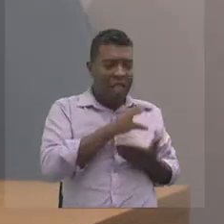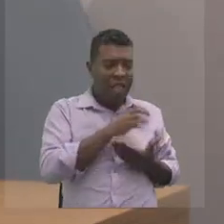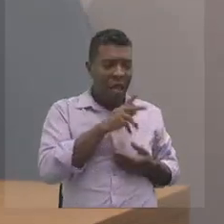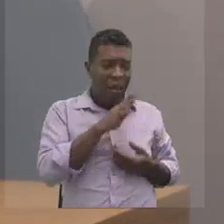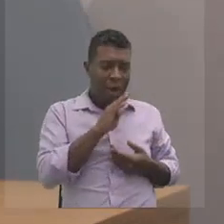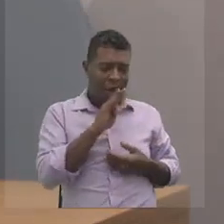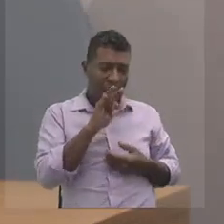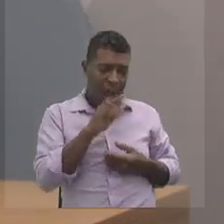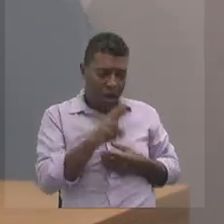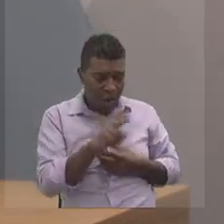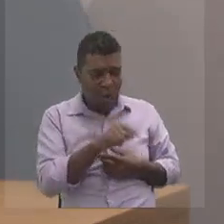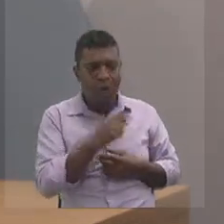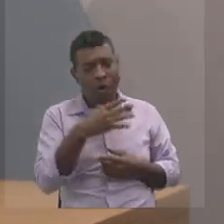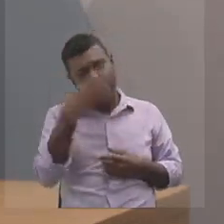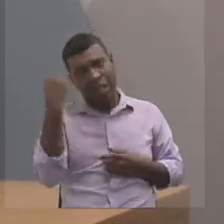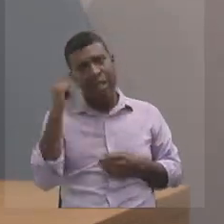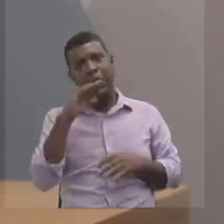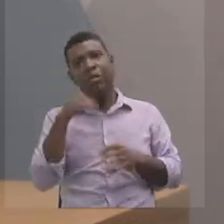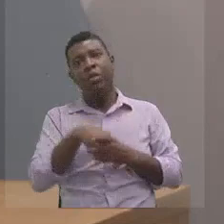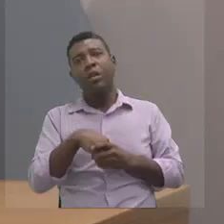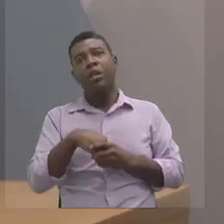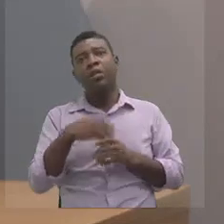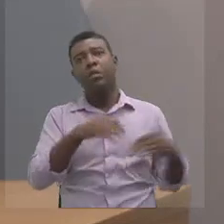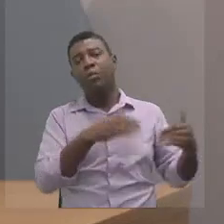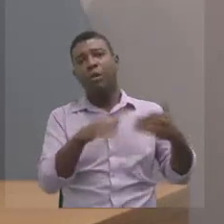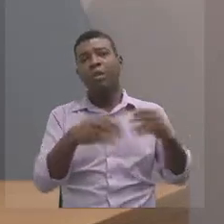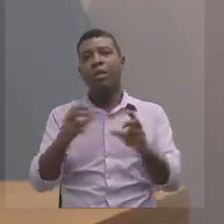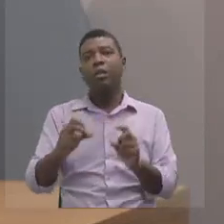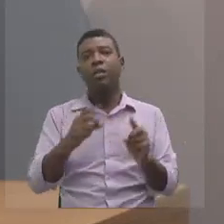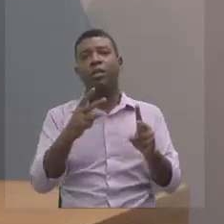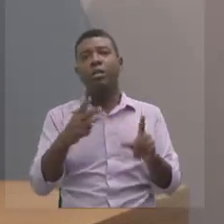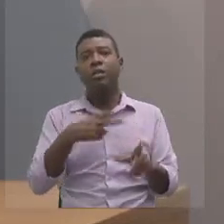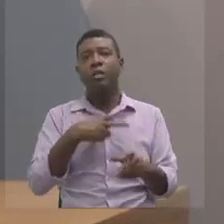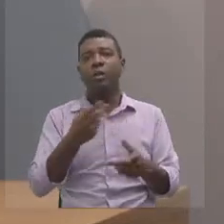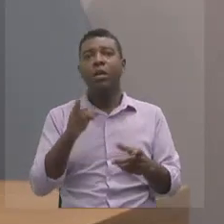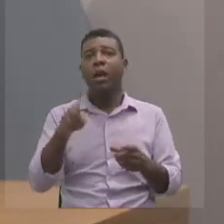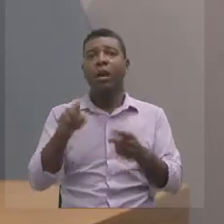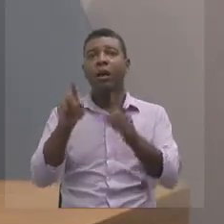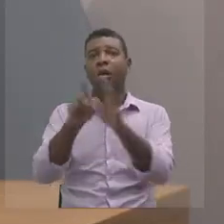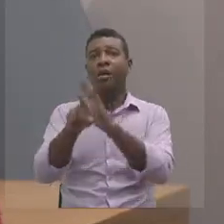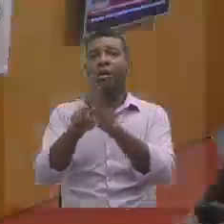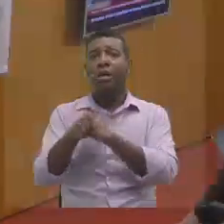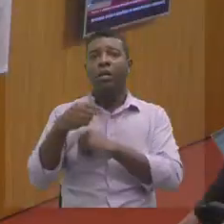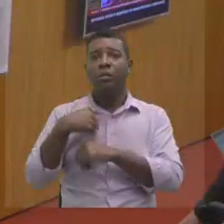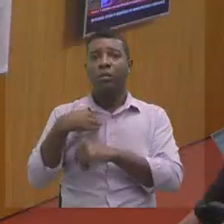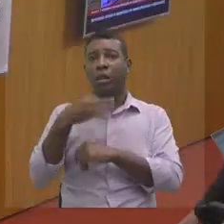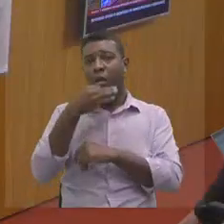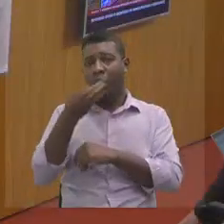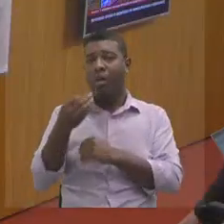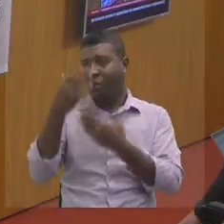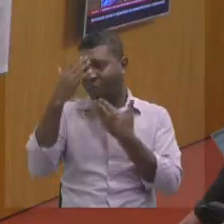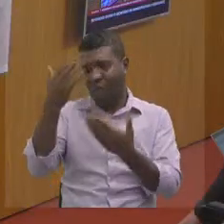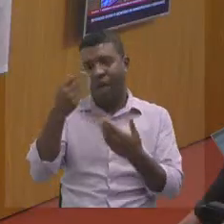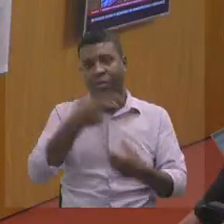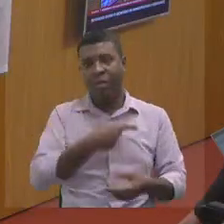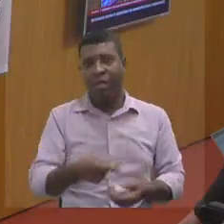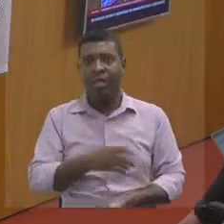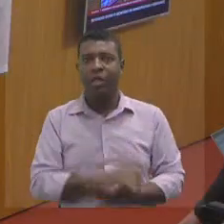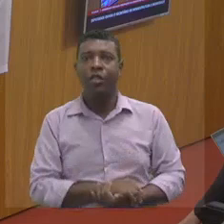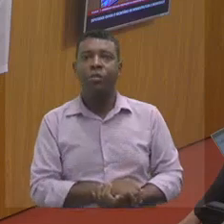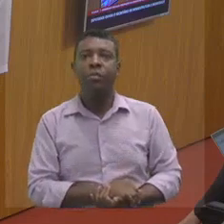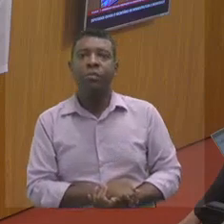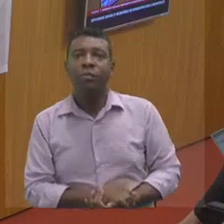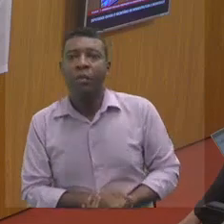aí nesse processo da privatização Obrigado Presidente são essas as considerações Deputado Beatriz agradeço e